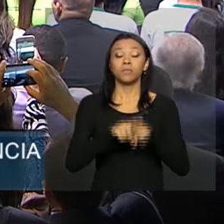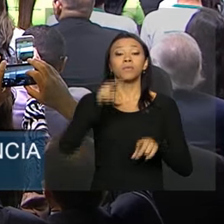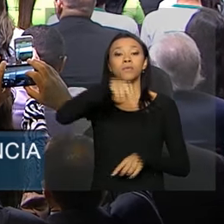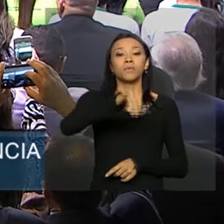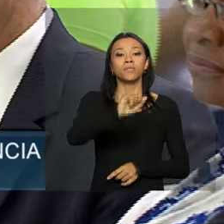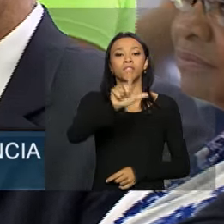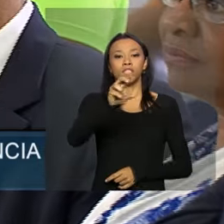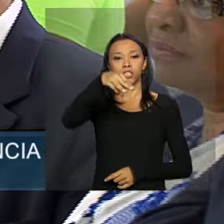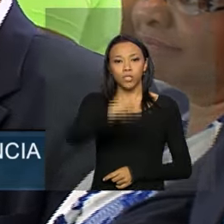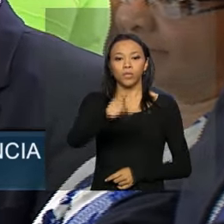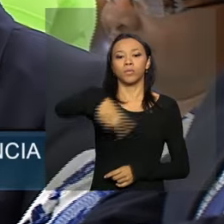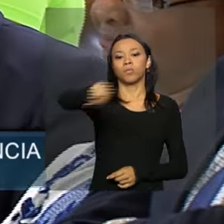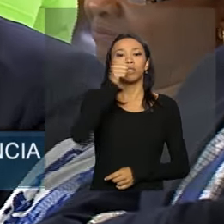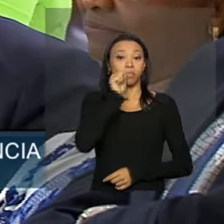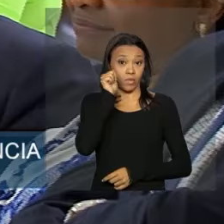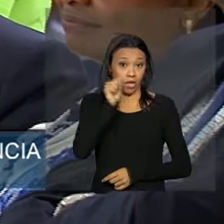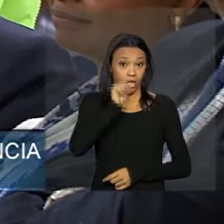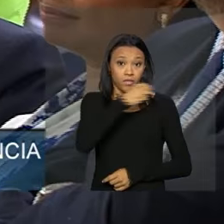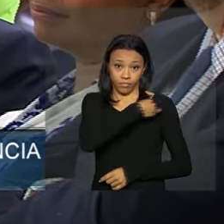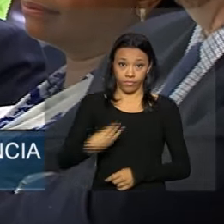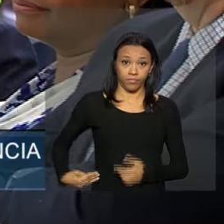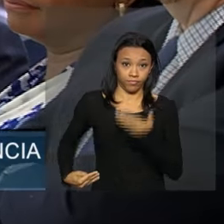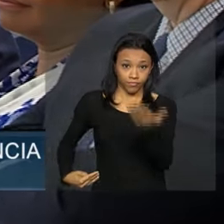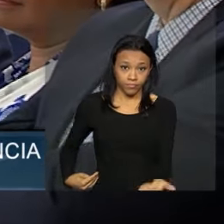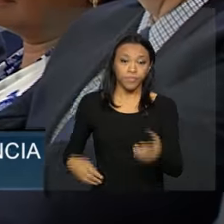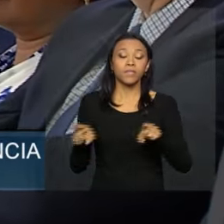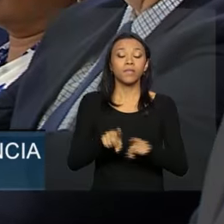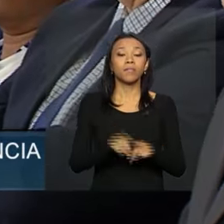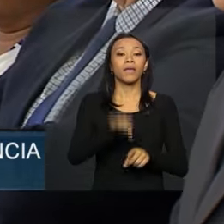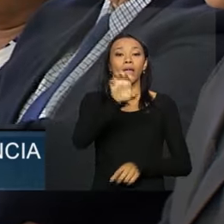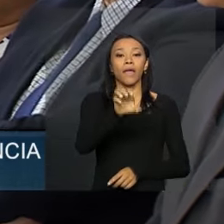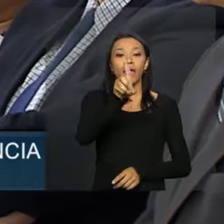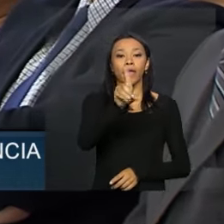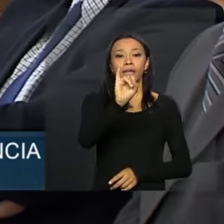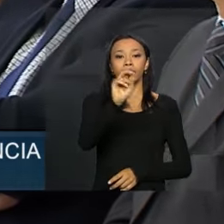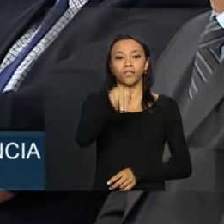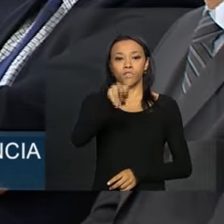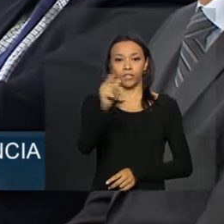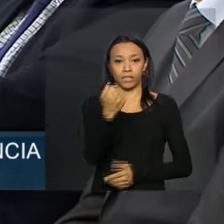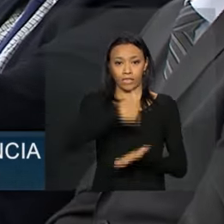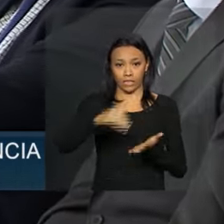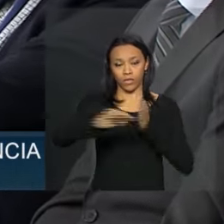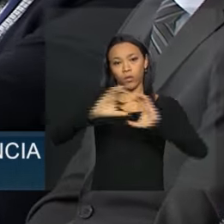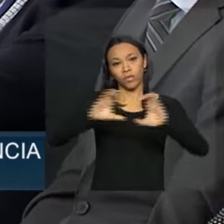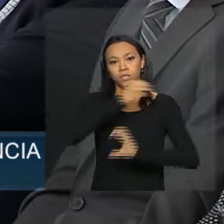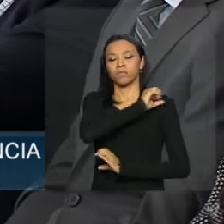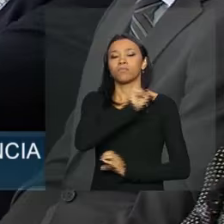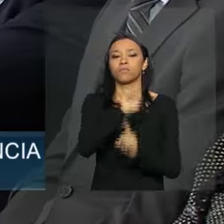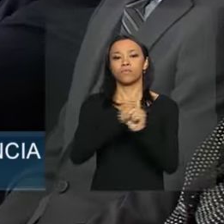Lino Gomes, das Mulheres, Igualdade Racial e Direitos Humanos, Edinho Silva, da Secretaria de Comunicação